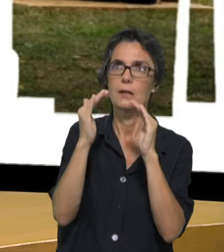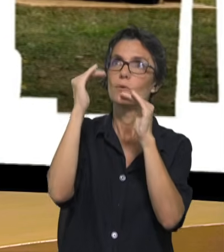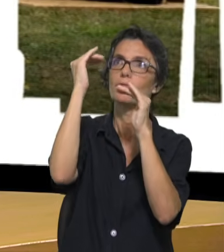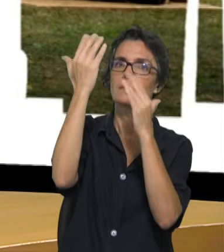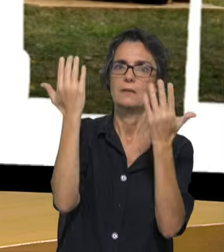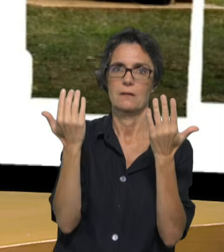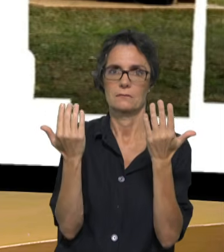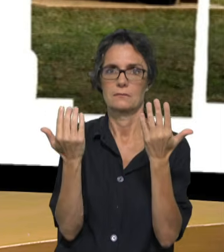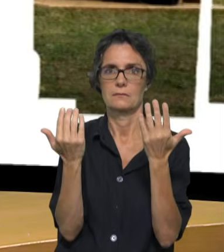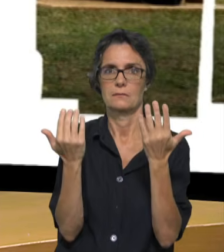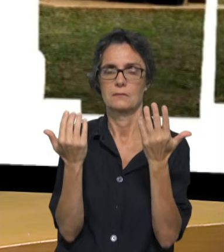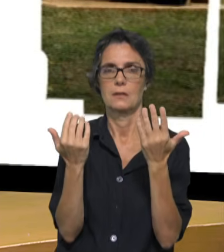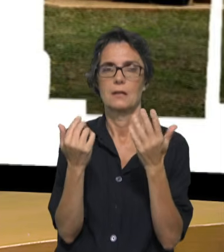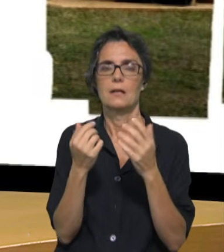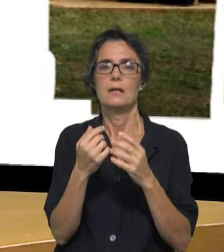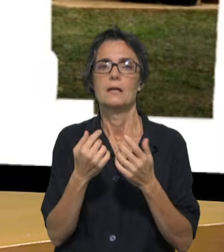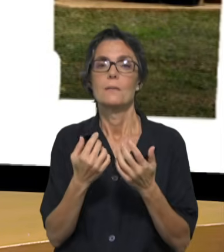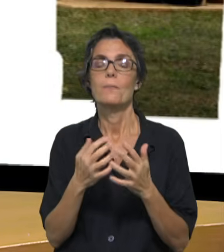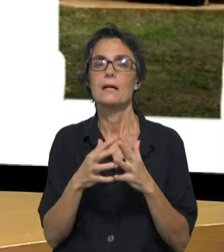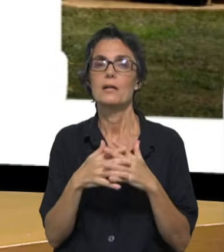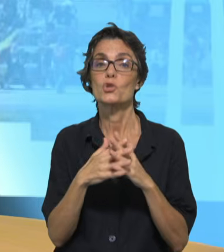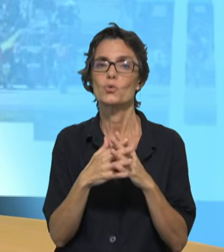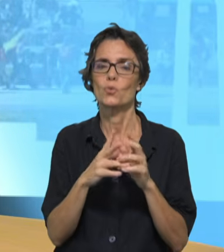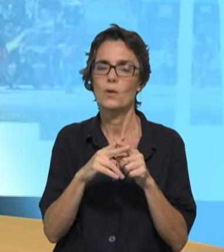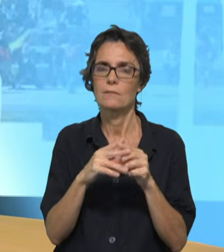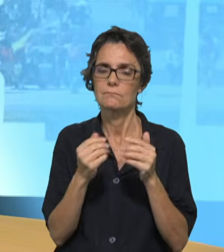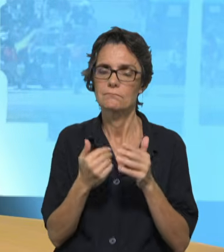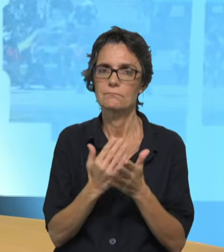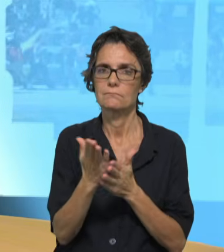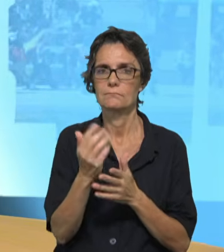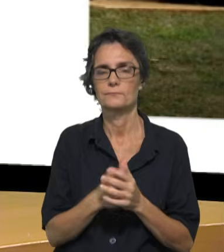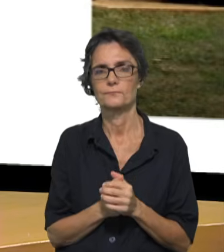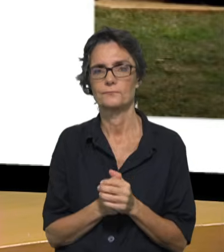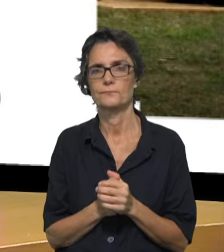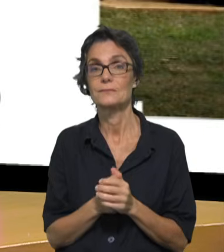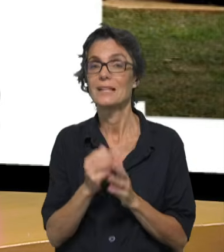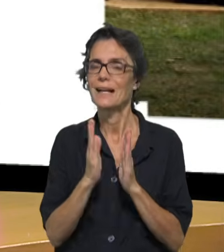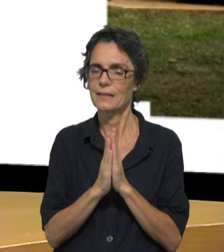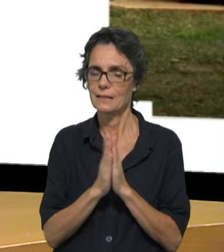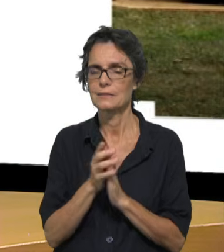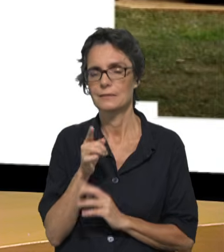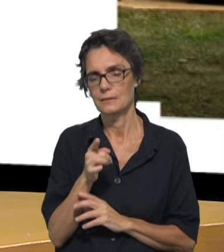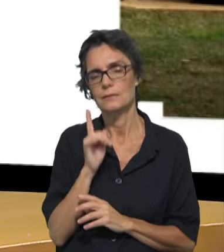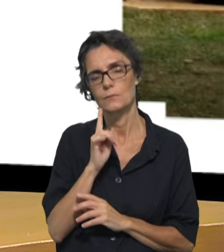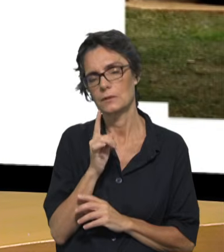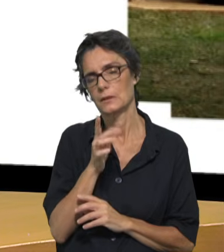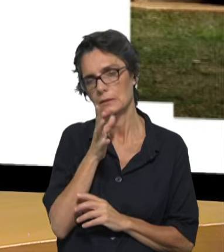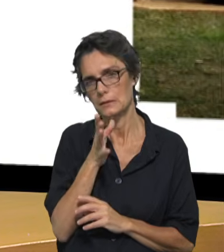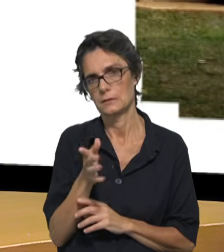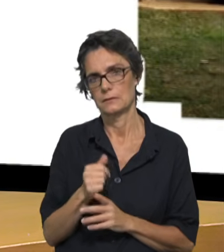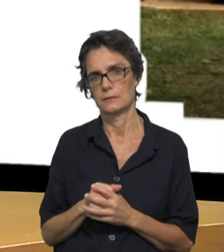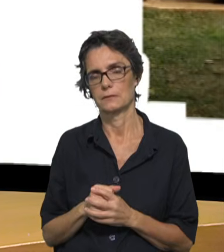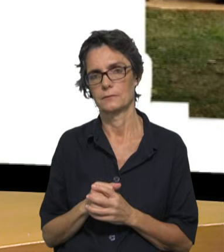património, para manter isso. Para qualificar esse acolhimento. Para qualificar isso. A igreja aí tem dois aspectos.